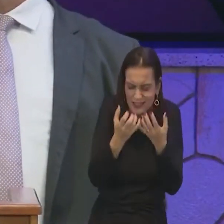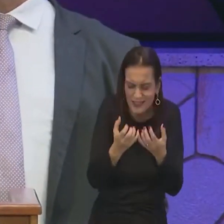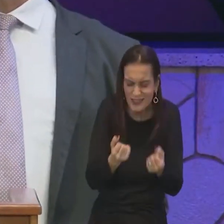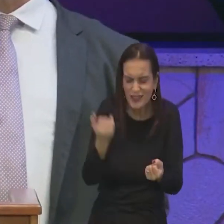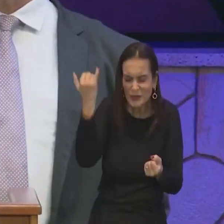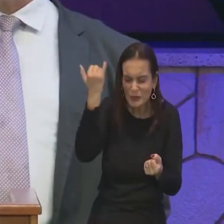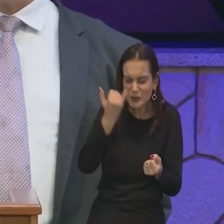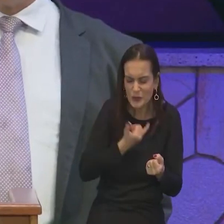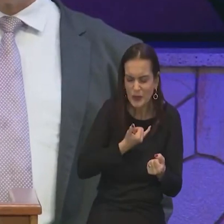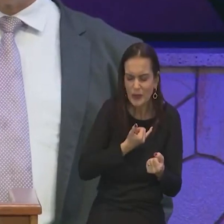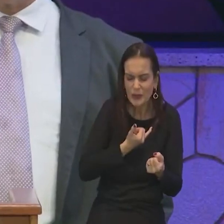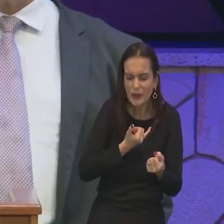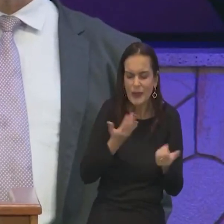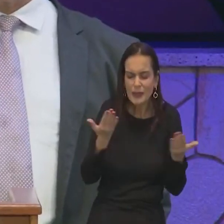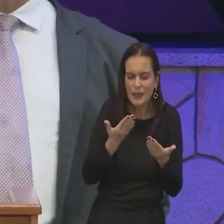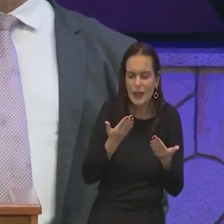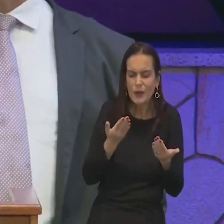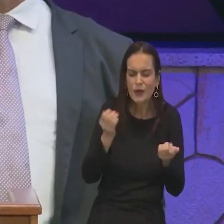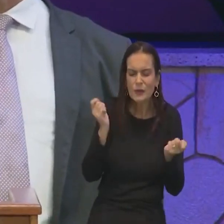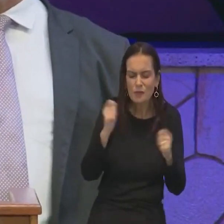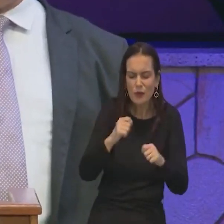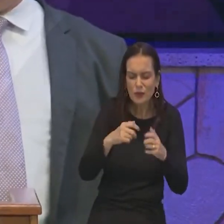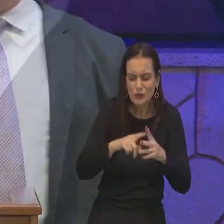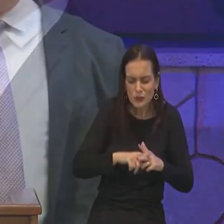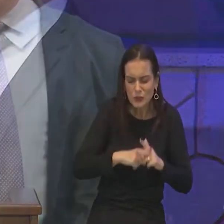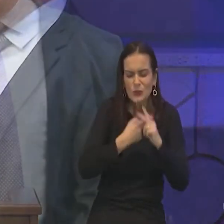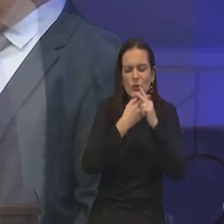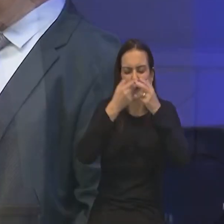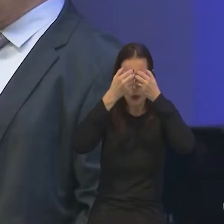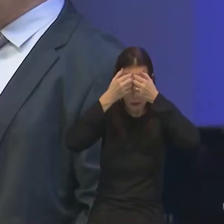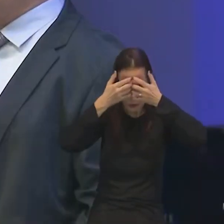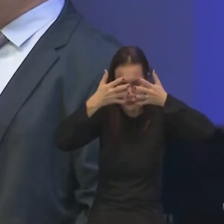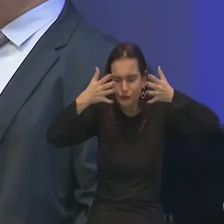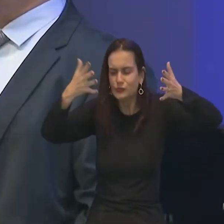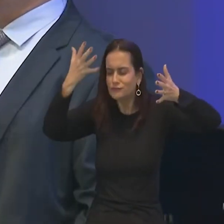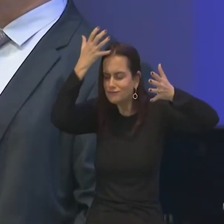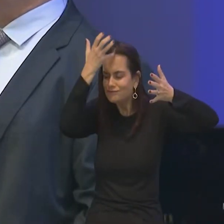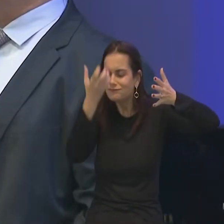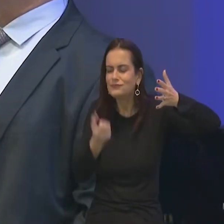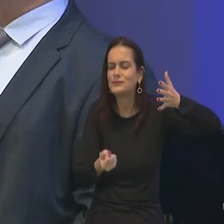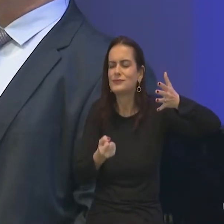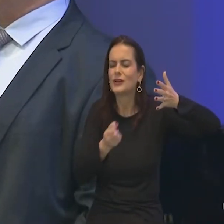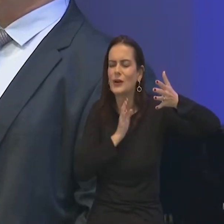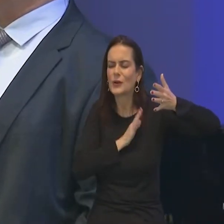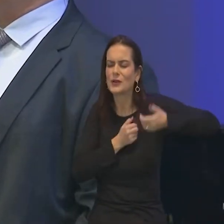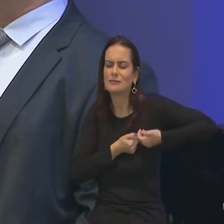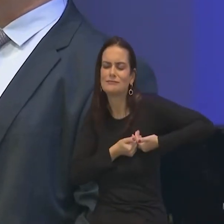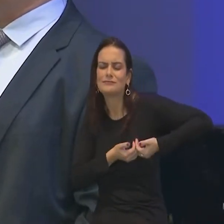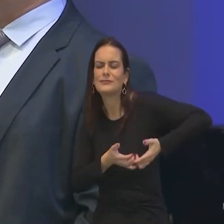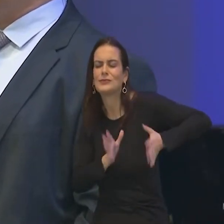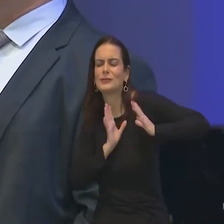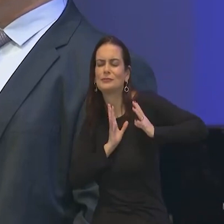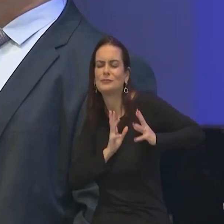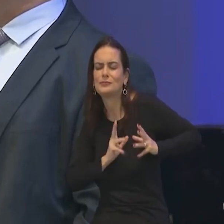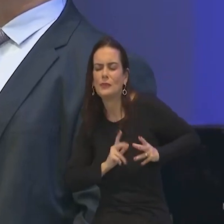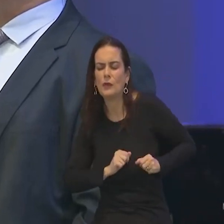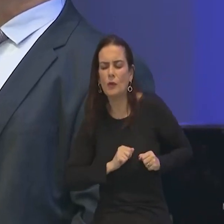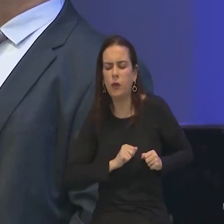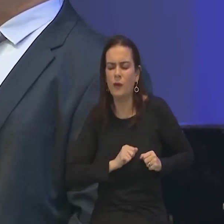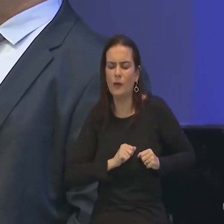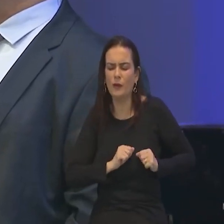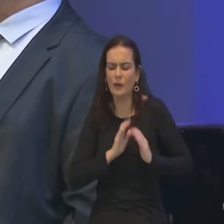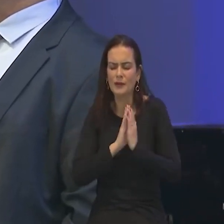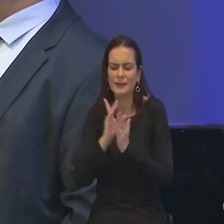vida, que este seja um momento, ó Deus, de quebrantamento, Deus. Que seja um momento, Deus, onde a Tua palavra possa estar